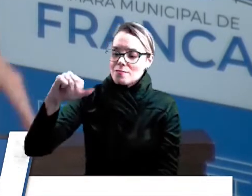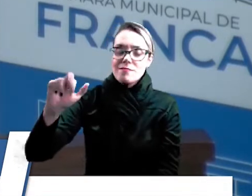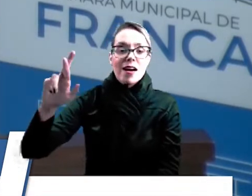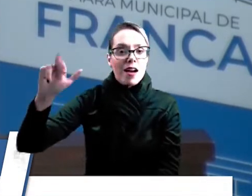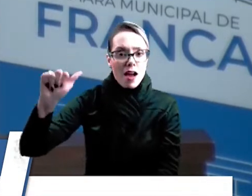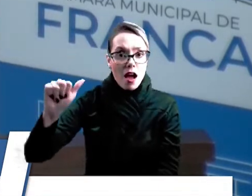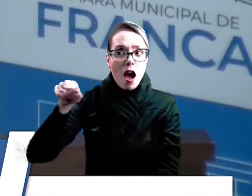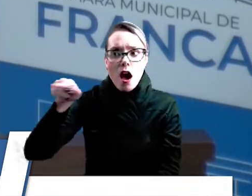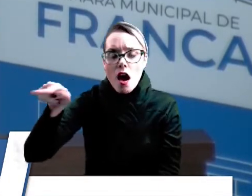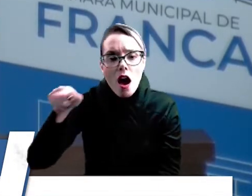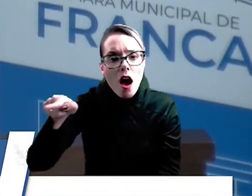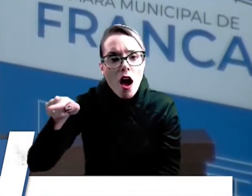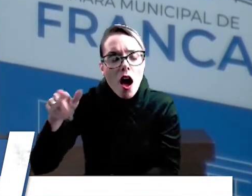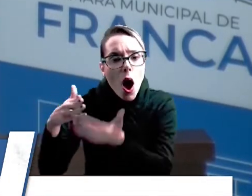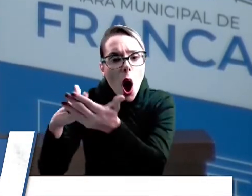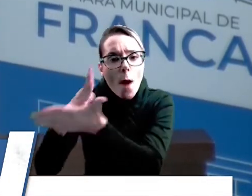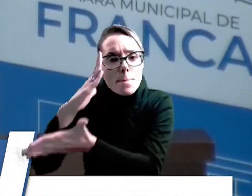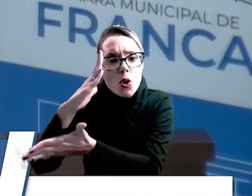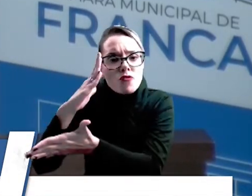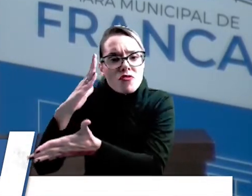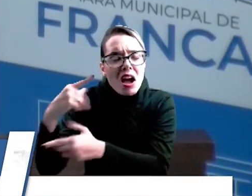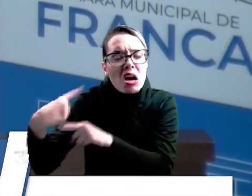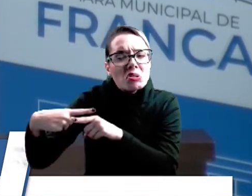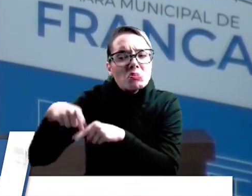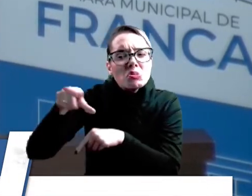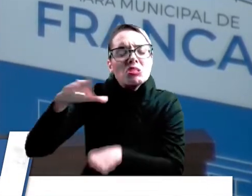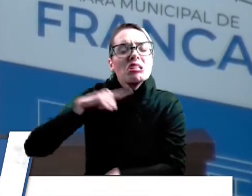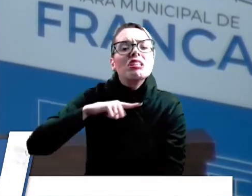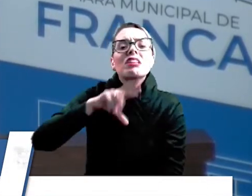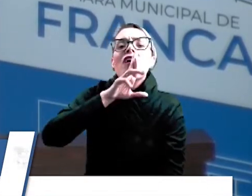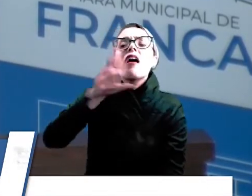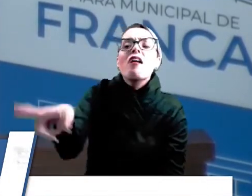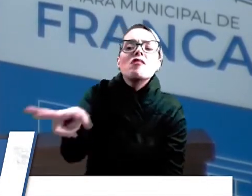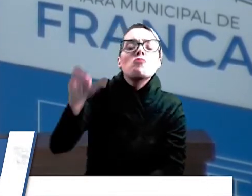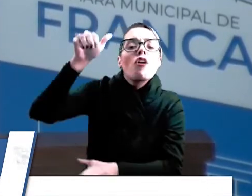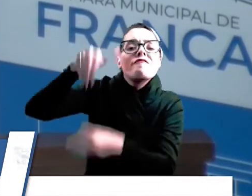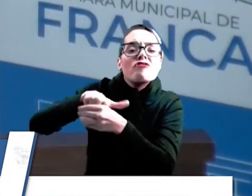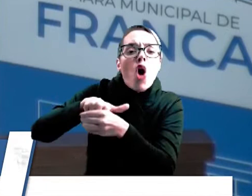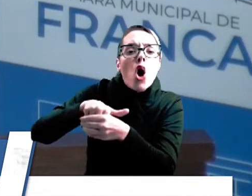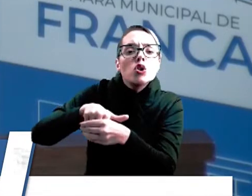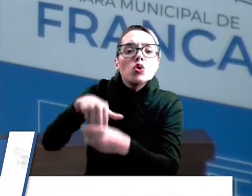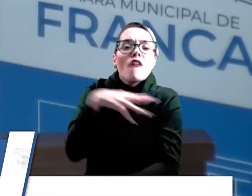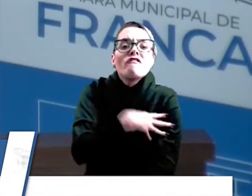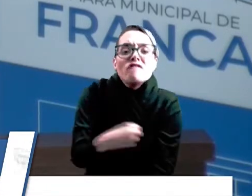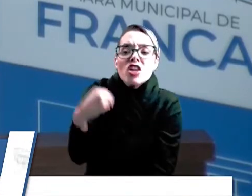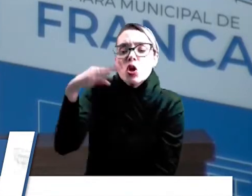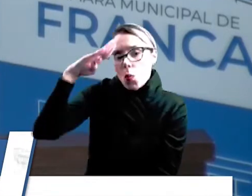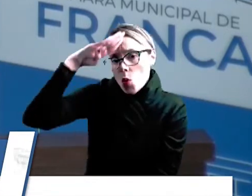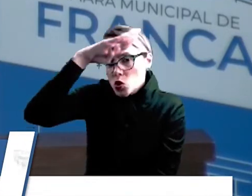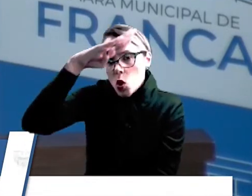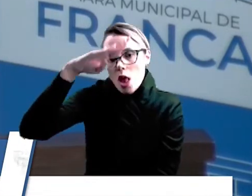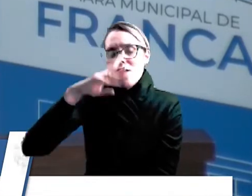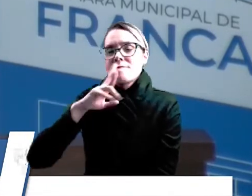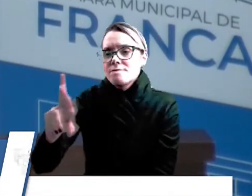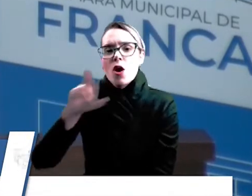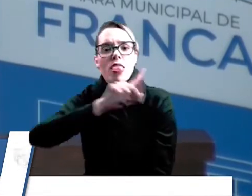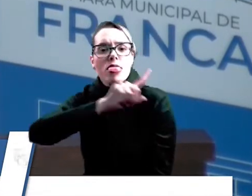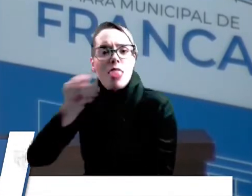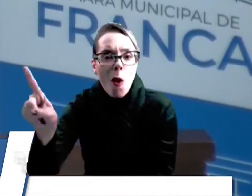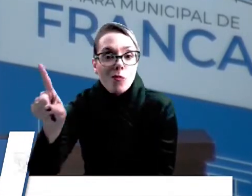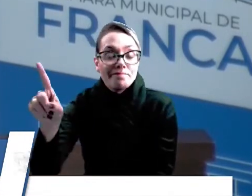inclusive eu fiz a cobrança aqui. Alguns municípios já estão atendendo à legislação, que é o